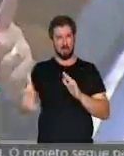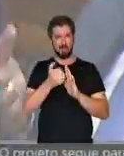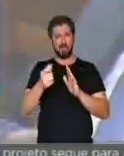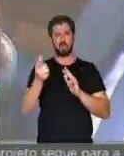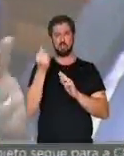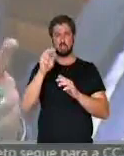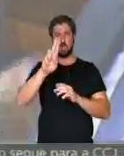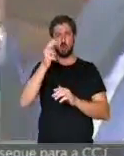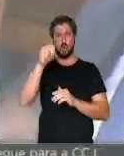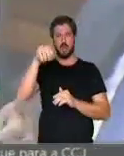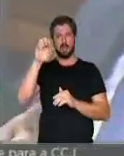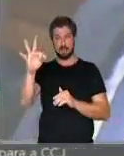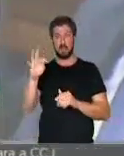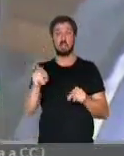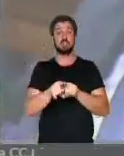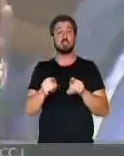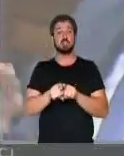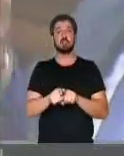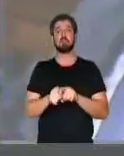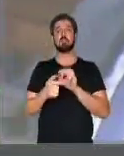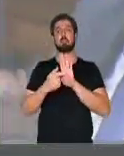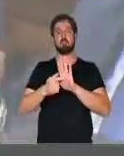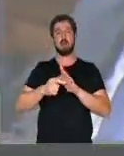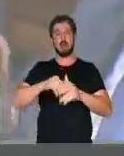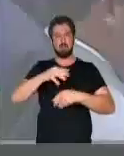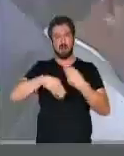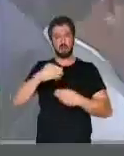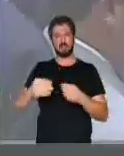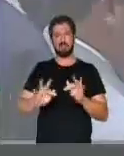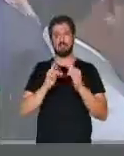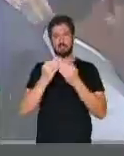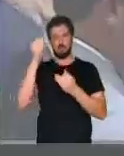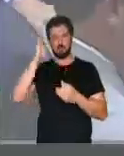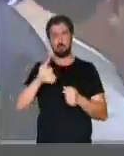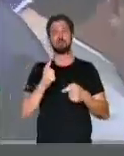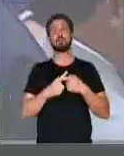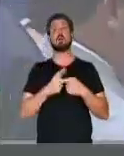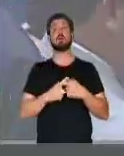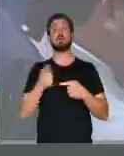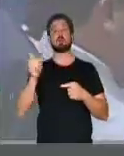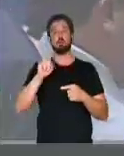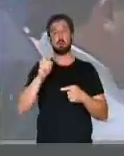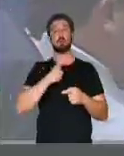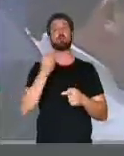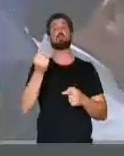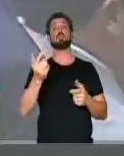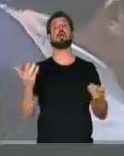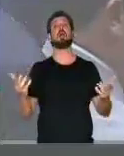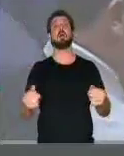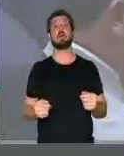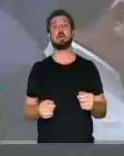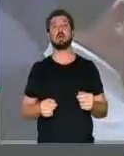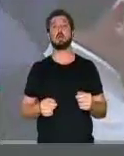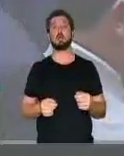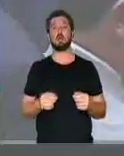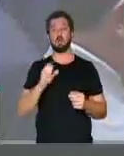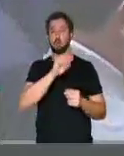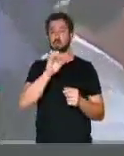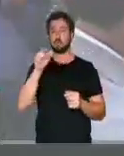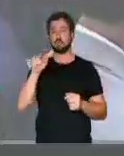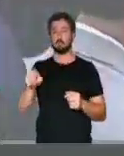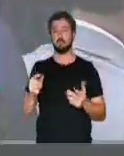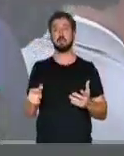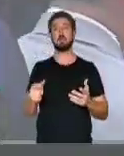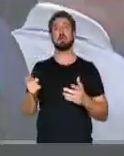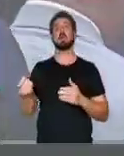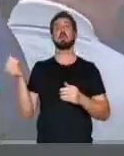da Lei Rouanet e infelizmente pega para esculhambar a família brasileira. Por que que não pega esse dinheiro e agora pega esses 800 mil e